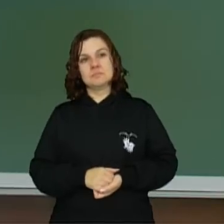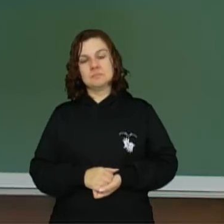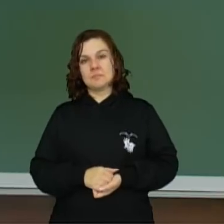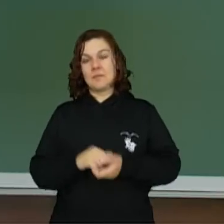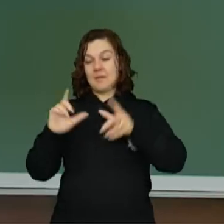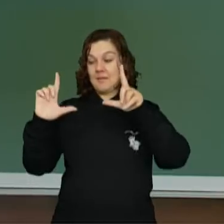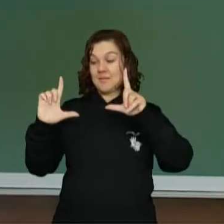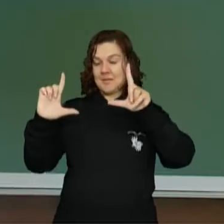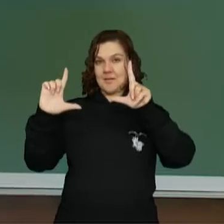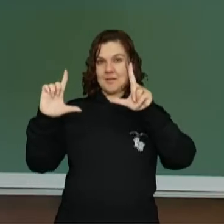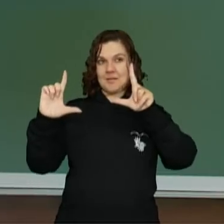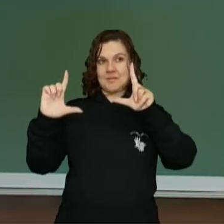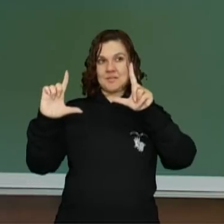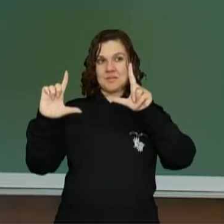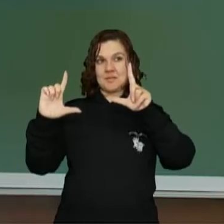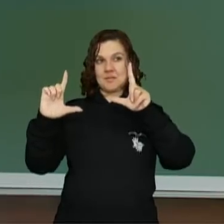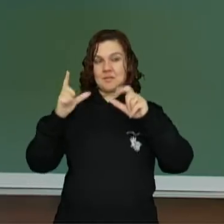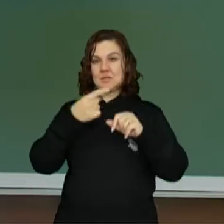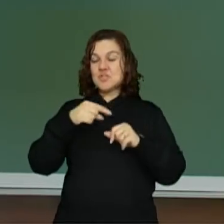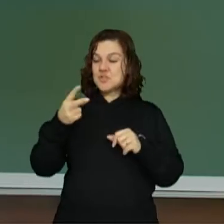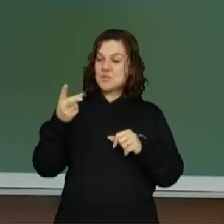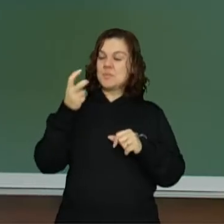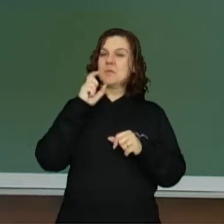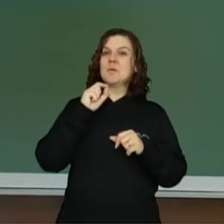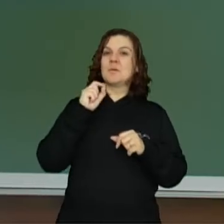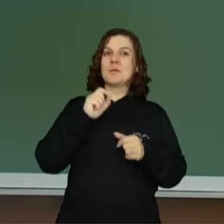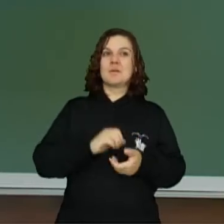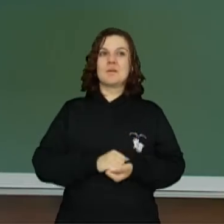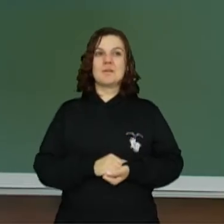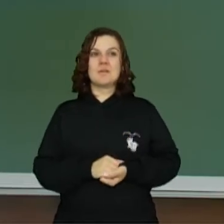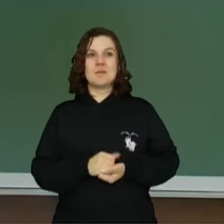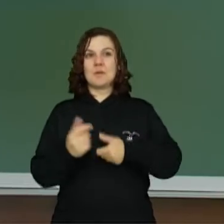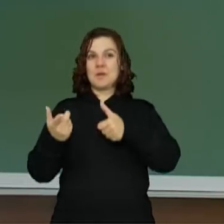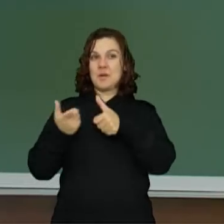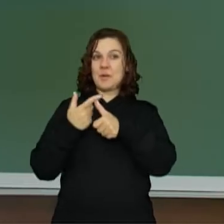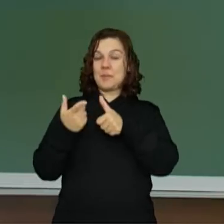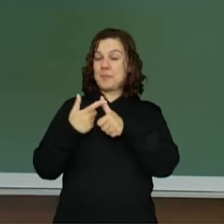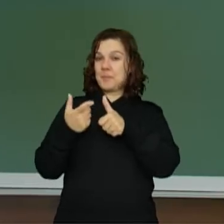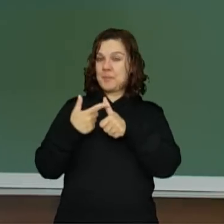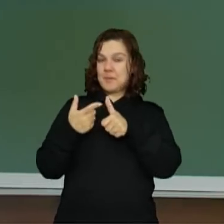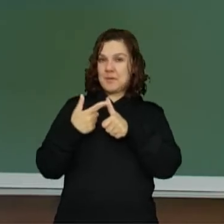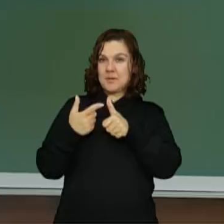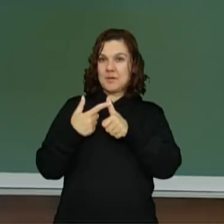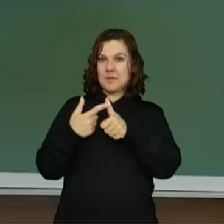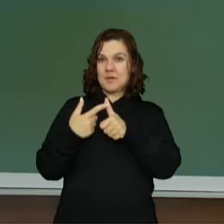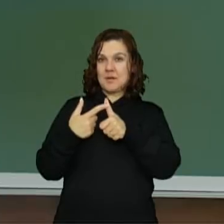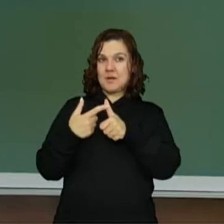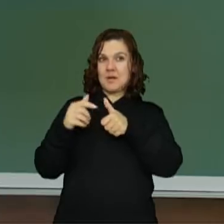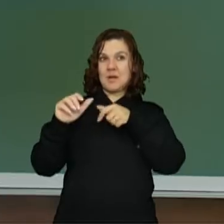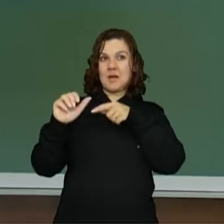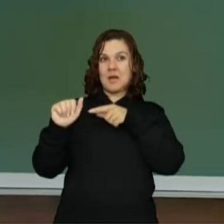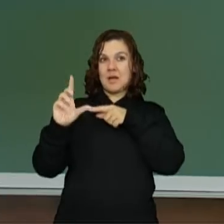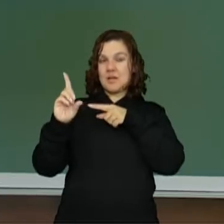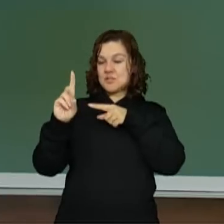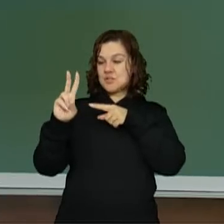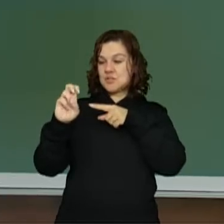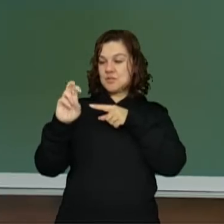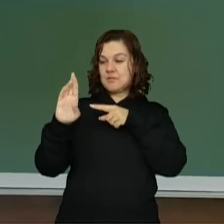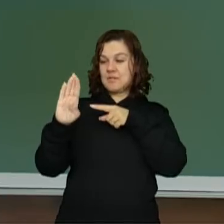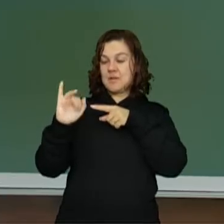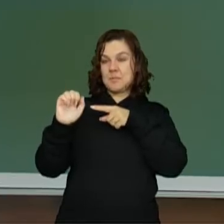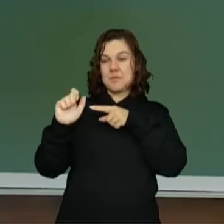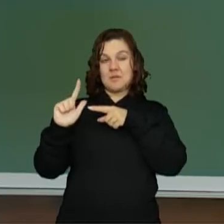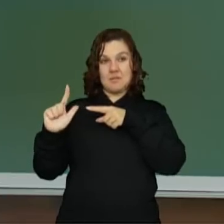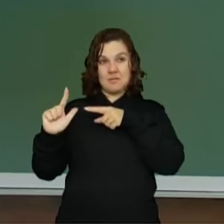na telinha, nós observamos primeiramente o adjunto adverbial, que fica mais fácil